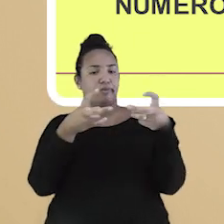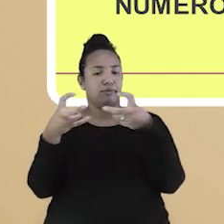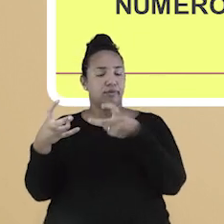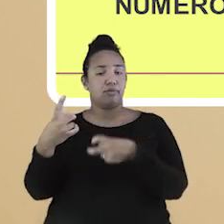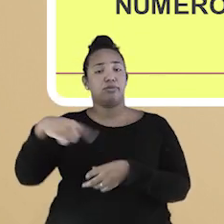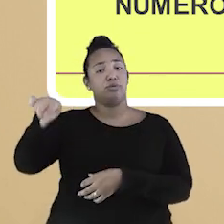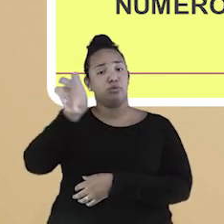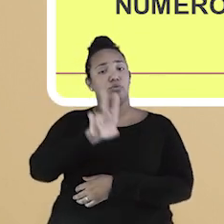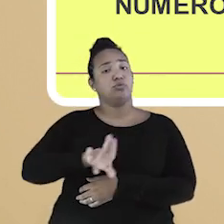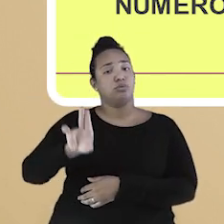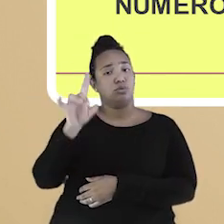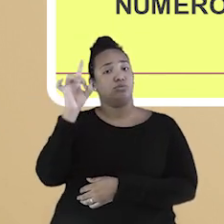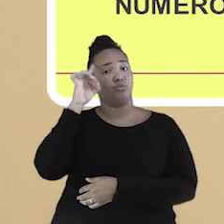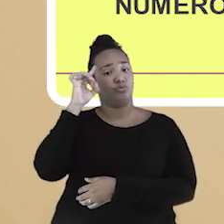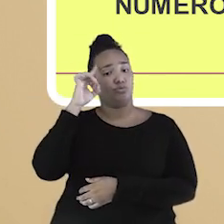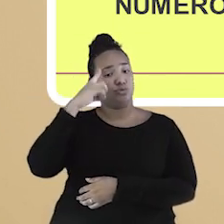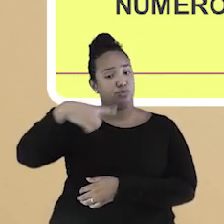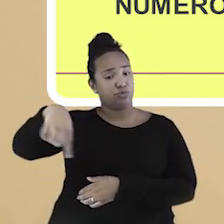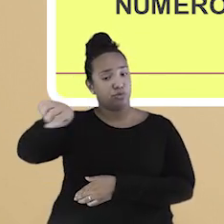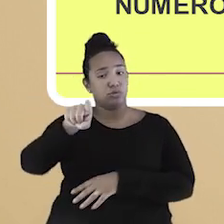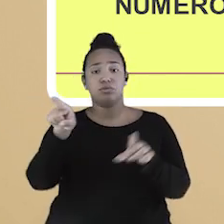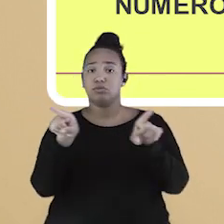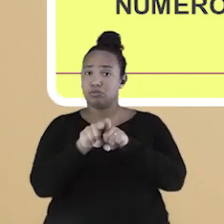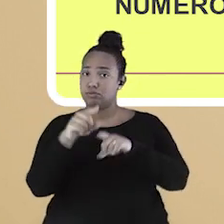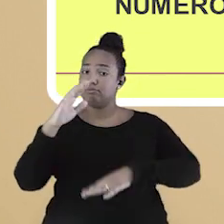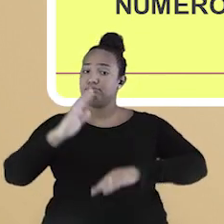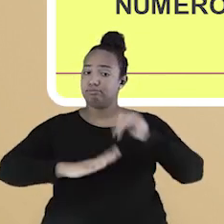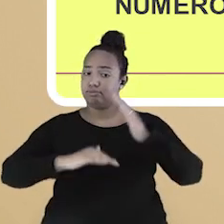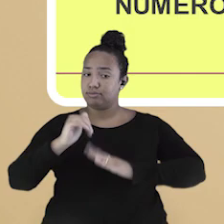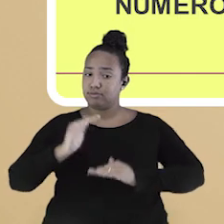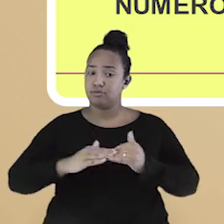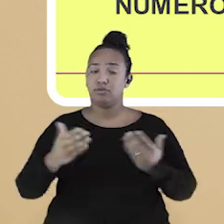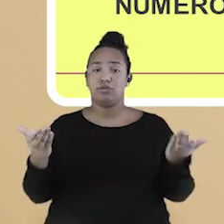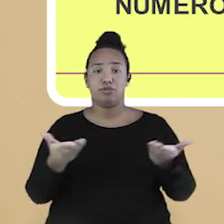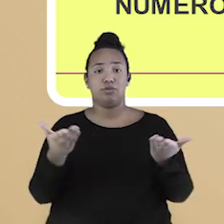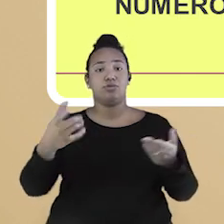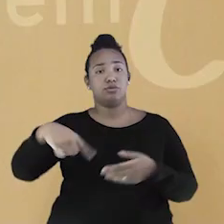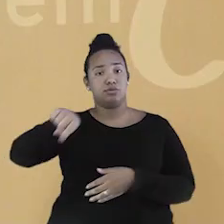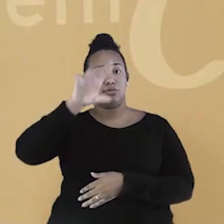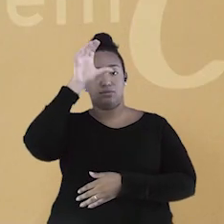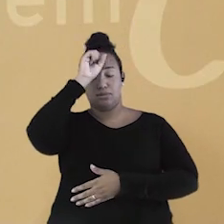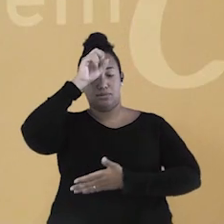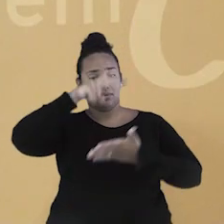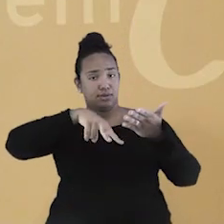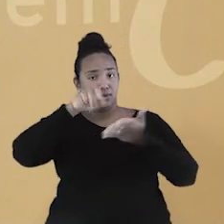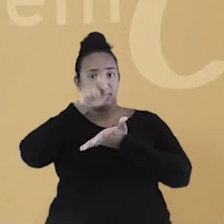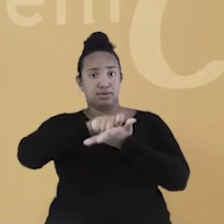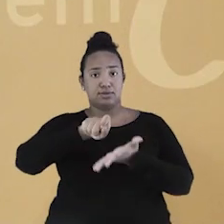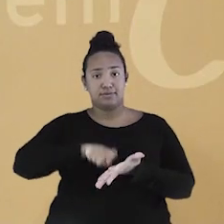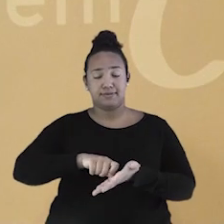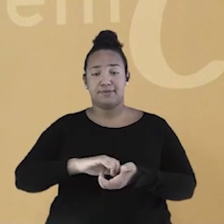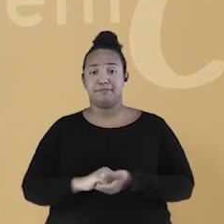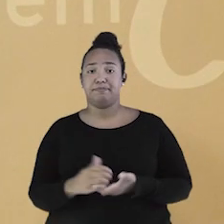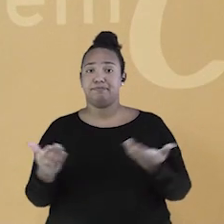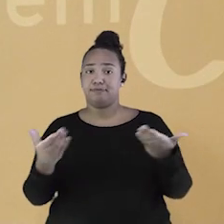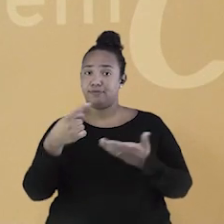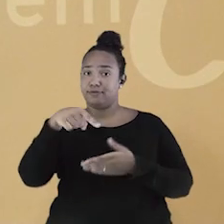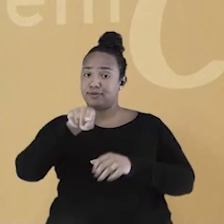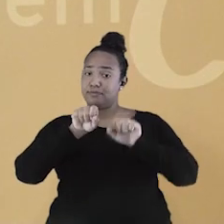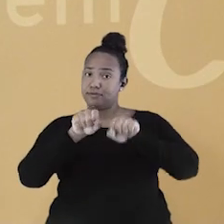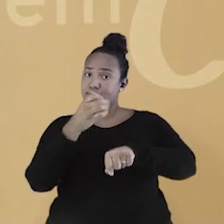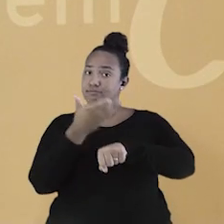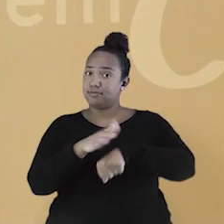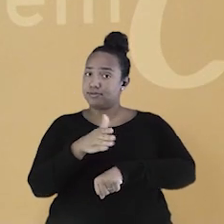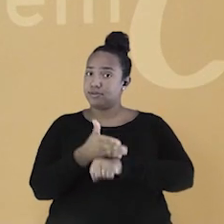dia e no mundo profissional e aprendemos a ler e escrever alguns números naturais. Agora, que tal praticar em casa?